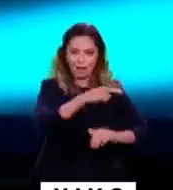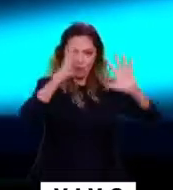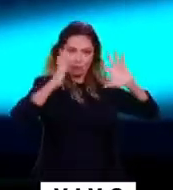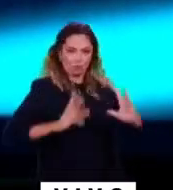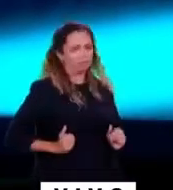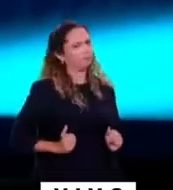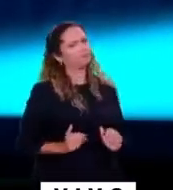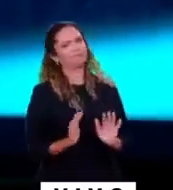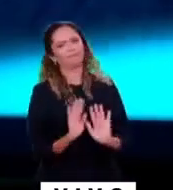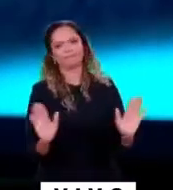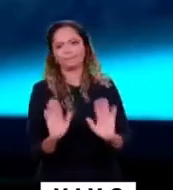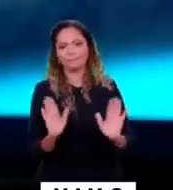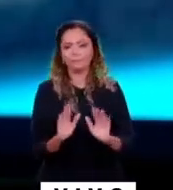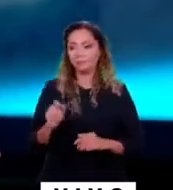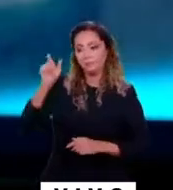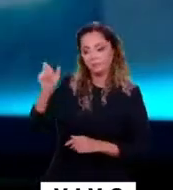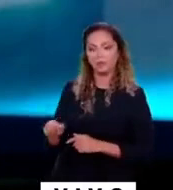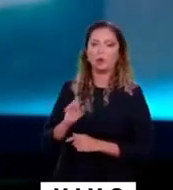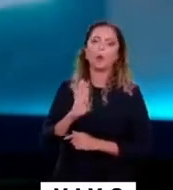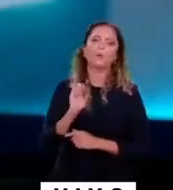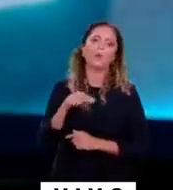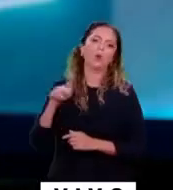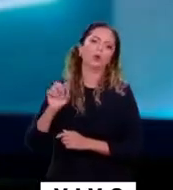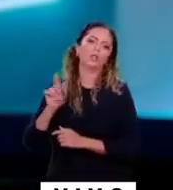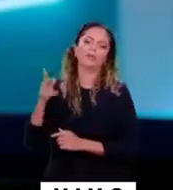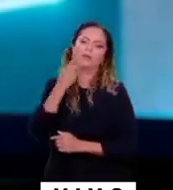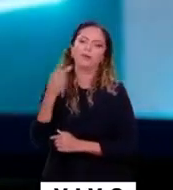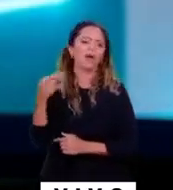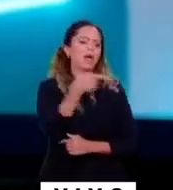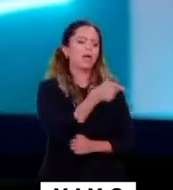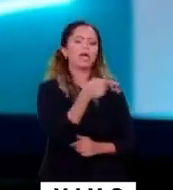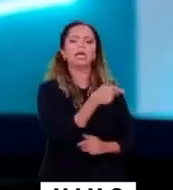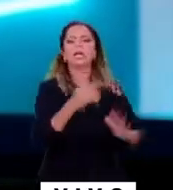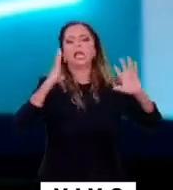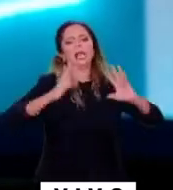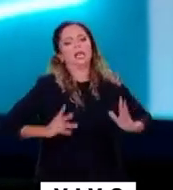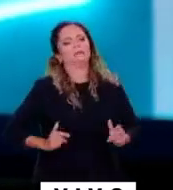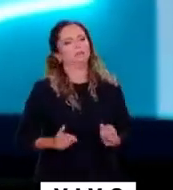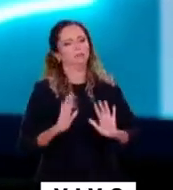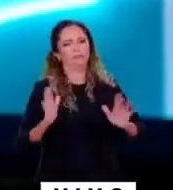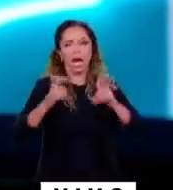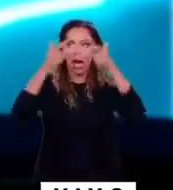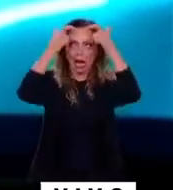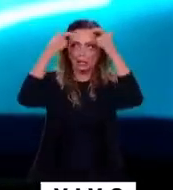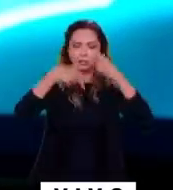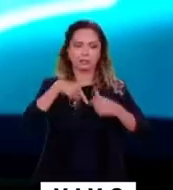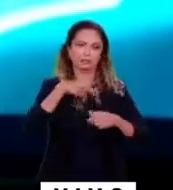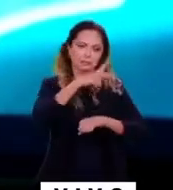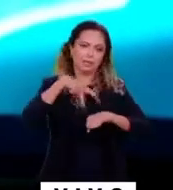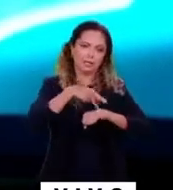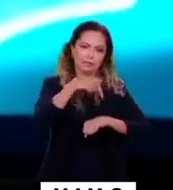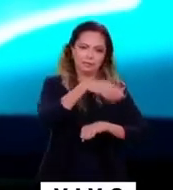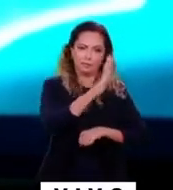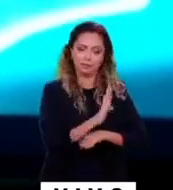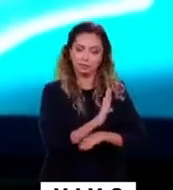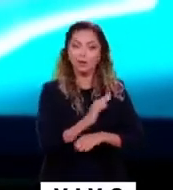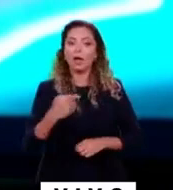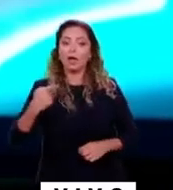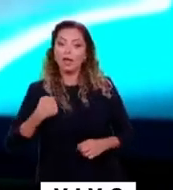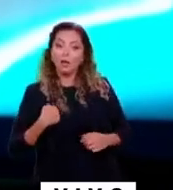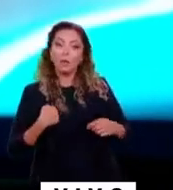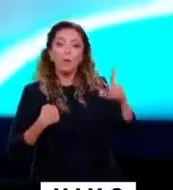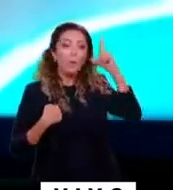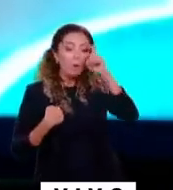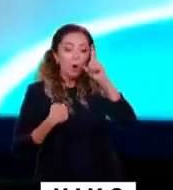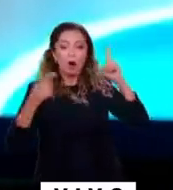dizendo que não deve nada à justiça Quem foi muito anjo nesse país então a reprodução com ouro foi por uma coisa maior o